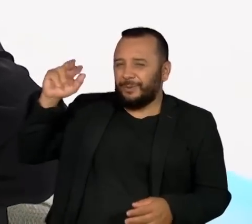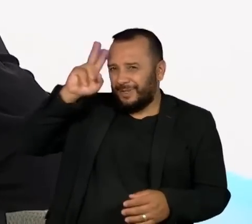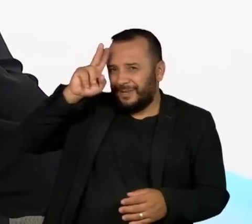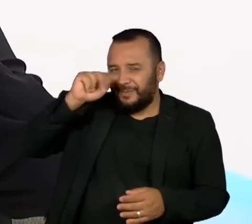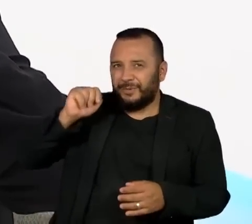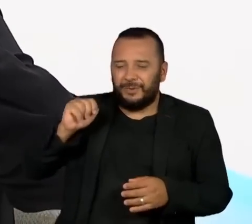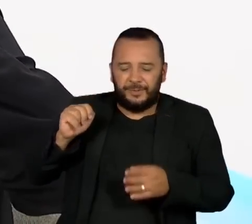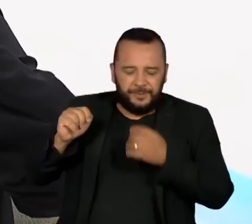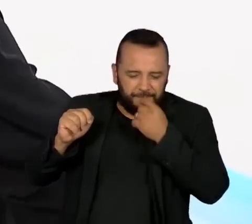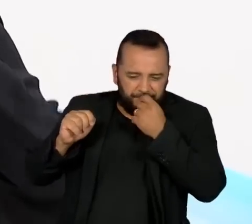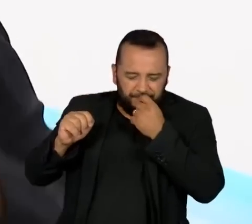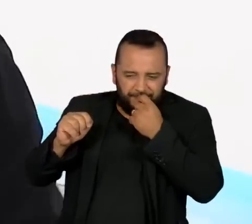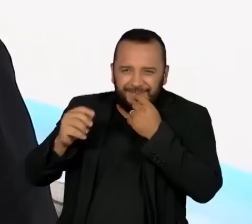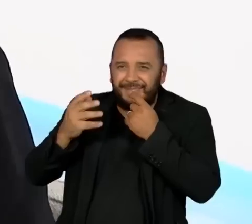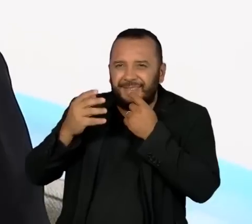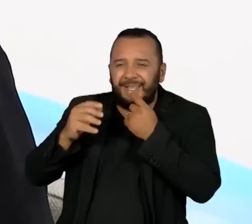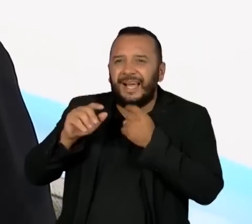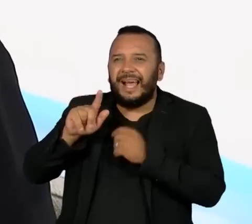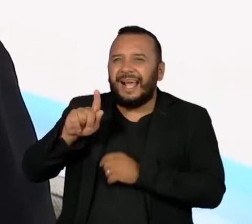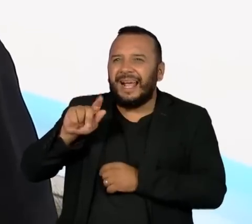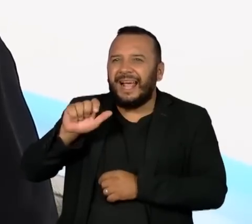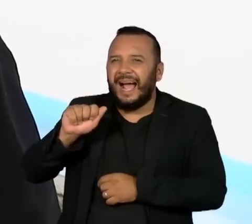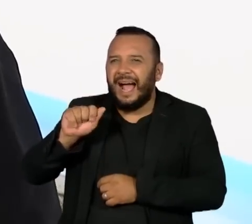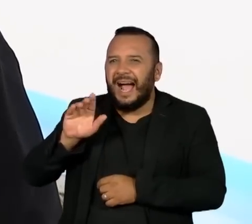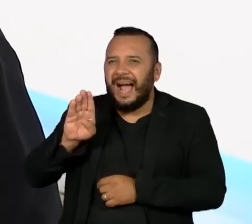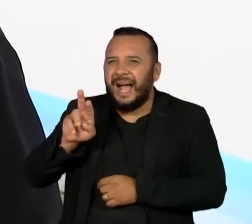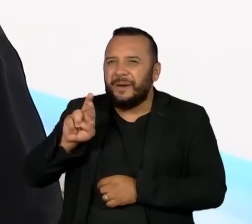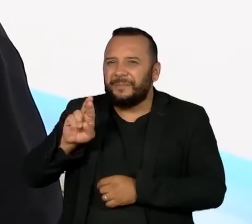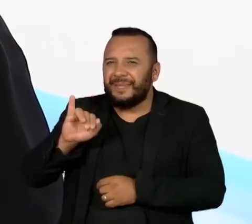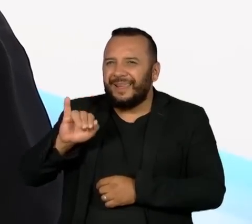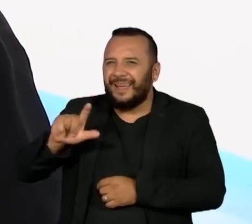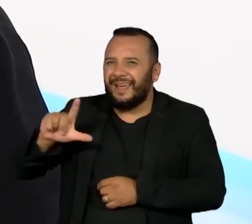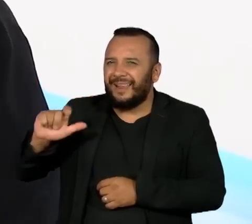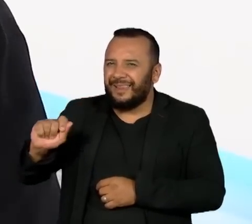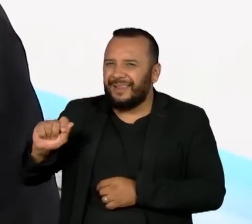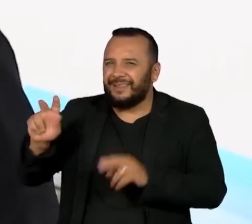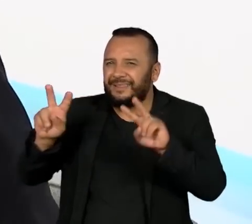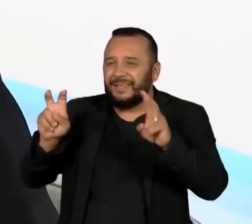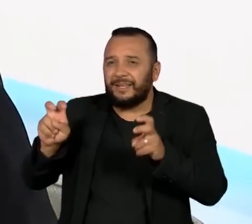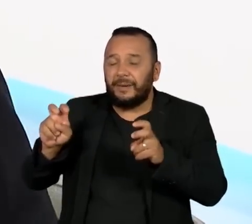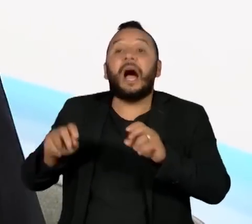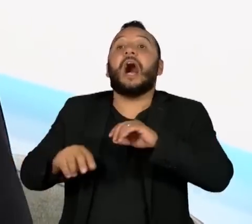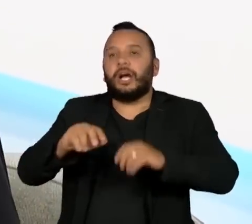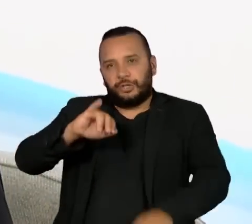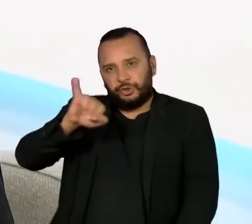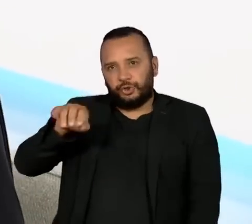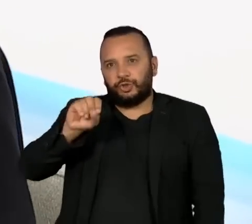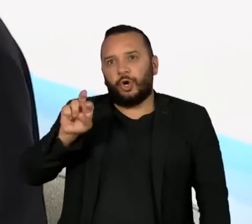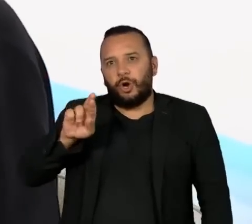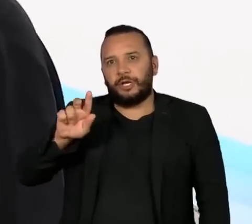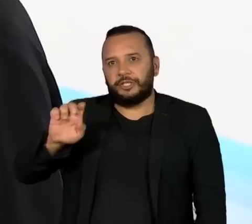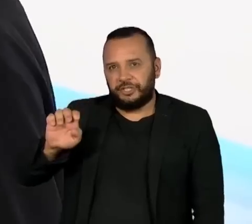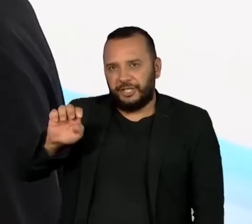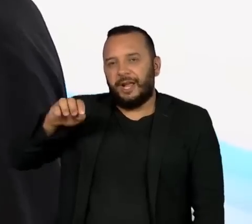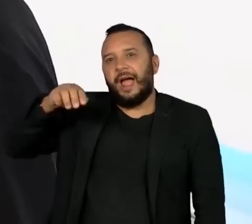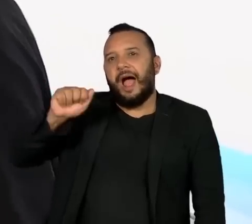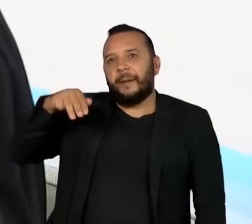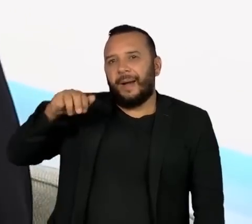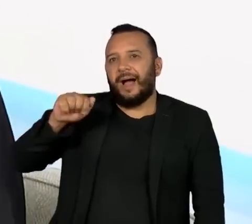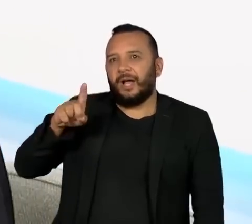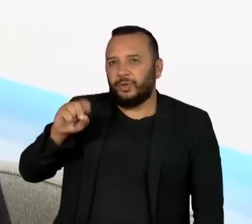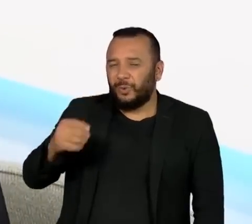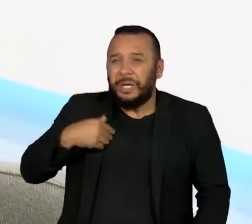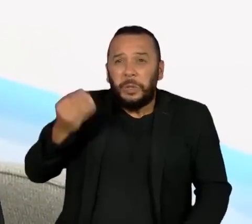do... Ai, meu Deus, do Gabriela, do maravilhoso baiano. Jorge Amado. Jorge Amado, que ele dizia, Zélia,